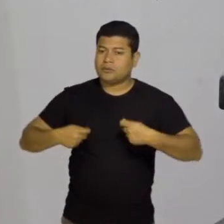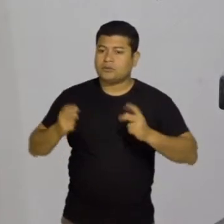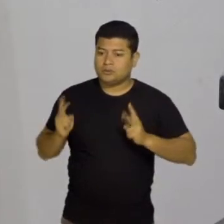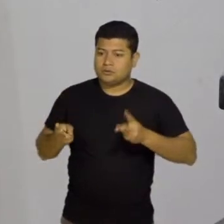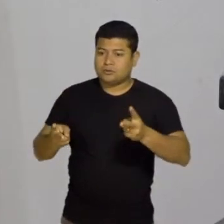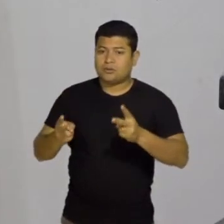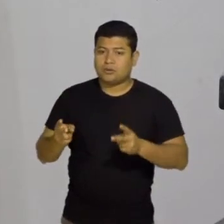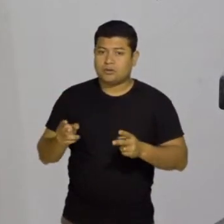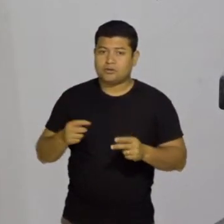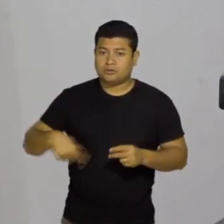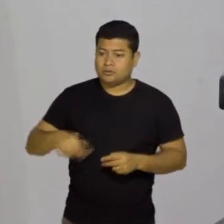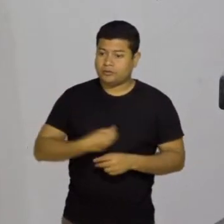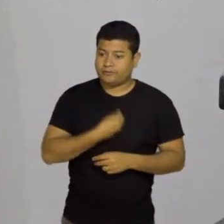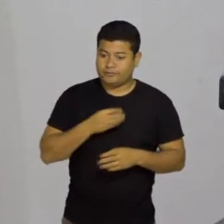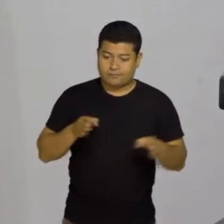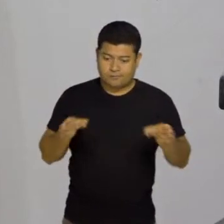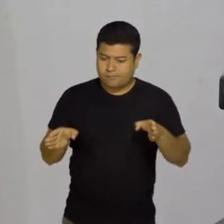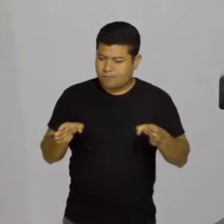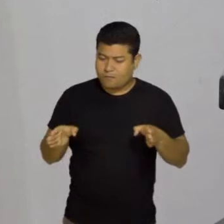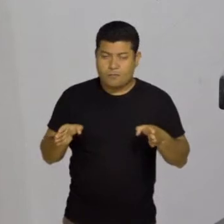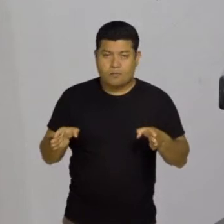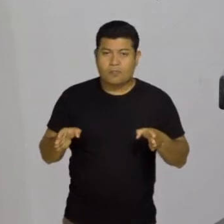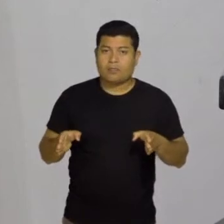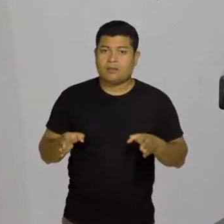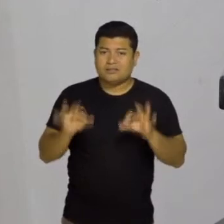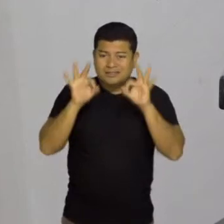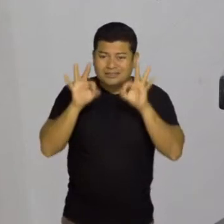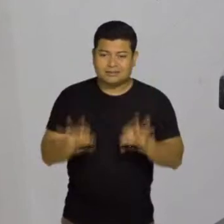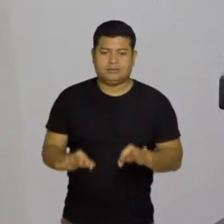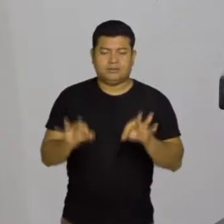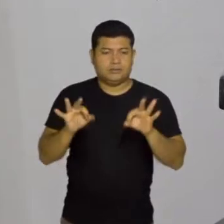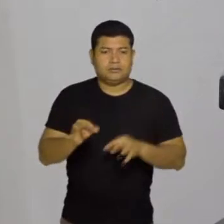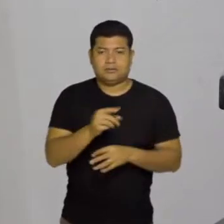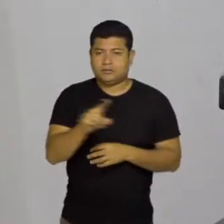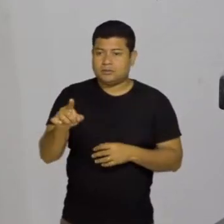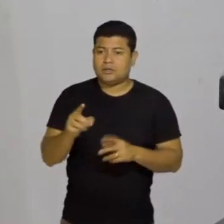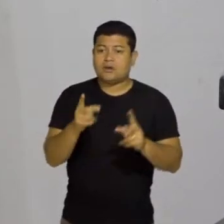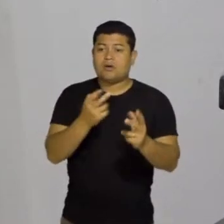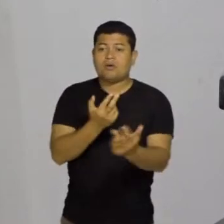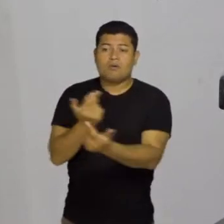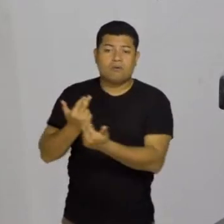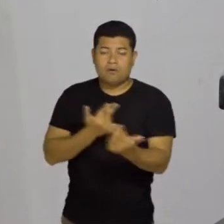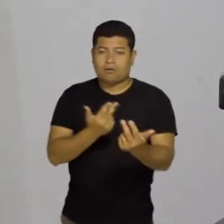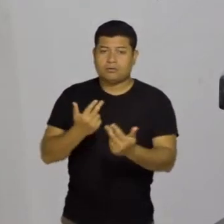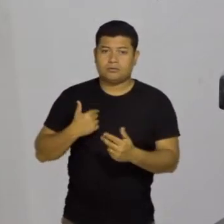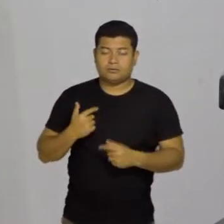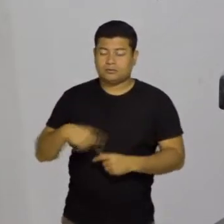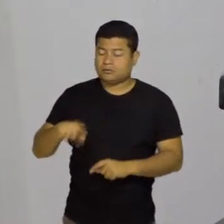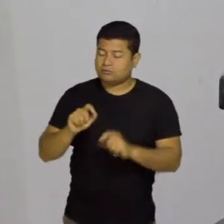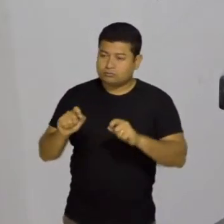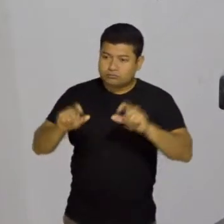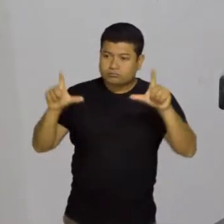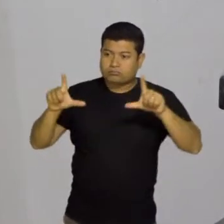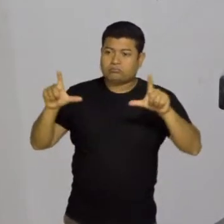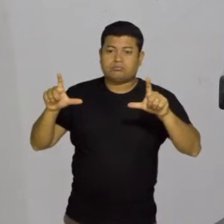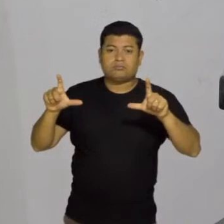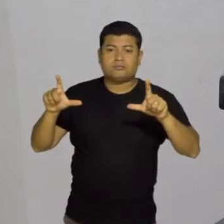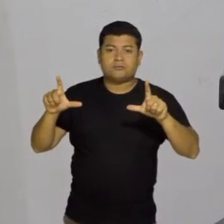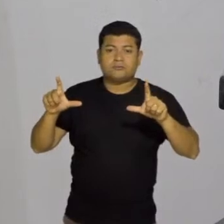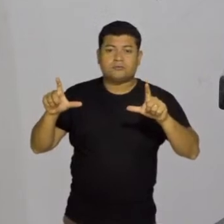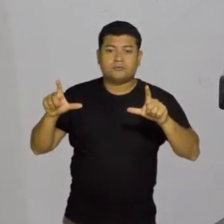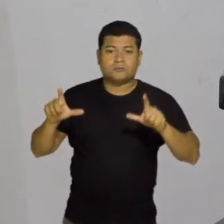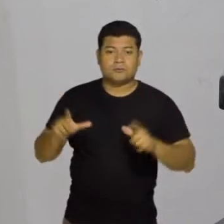passa por cada um dos senhores, que chamam a nossa atenção por conta